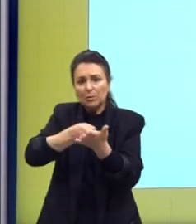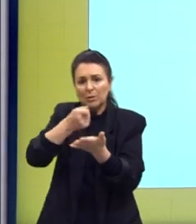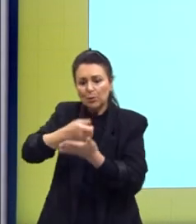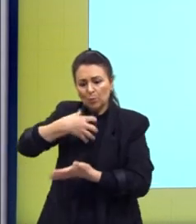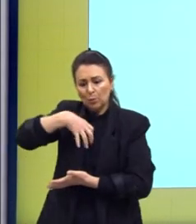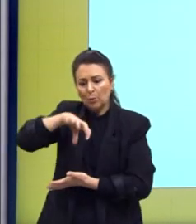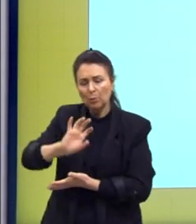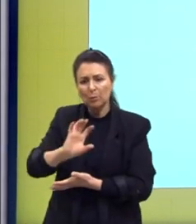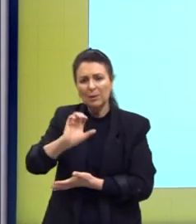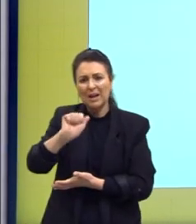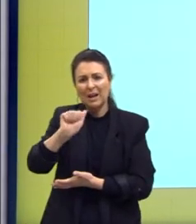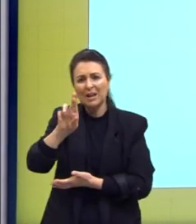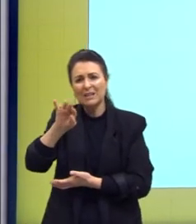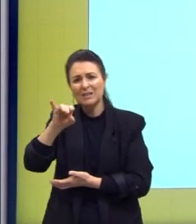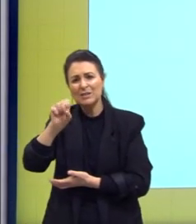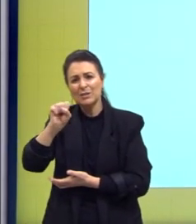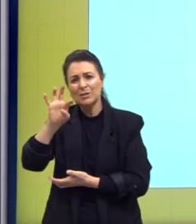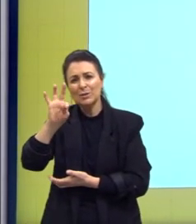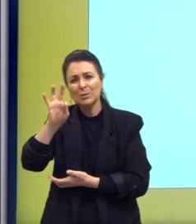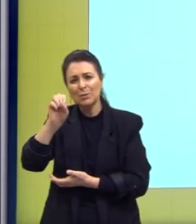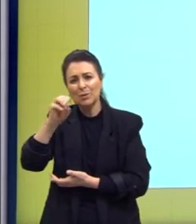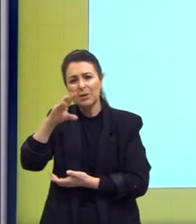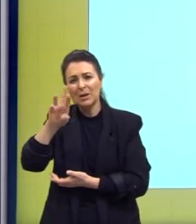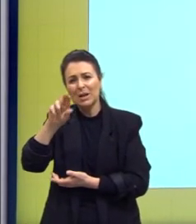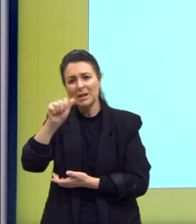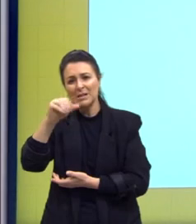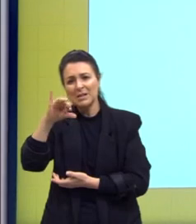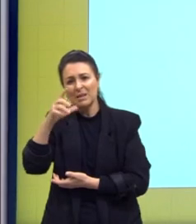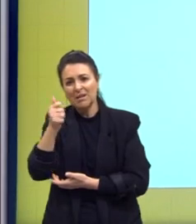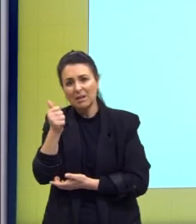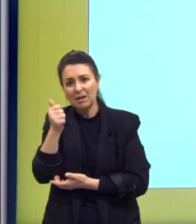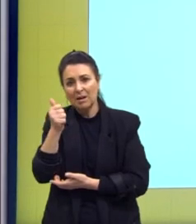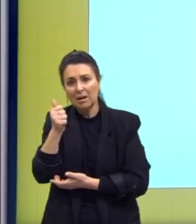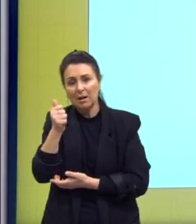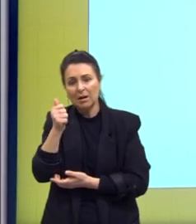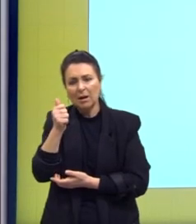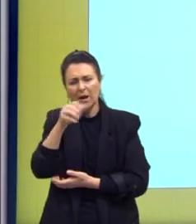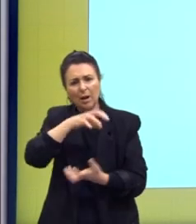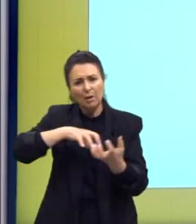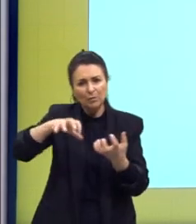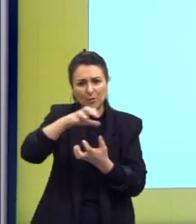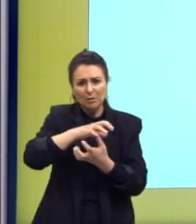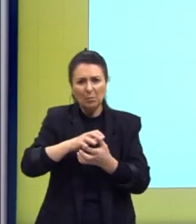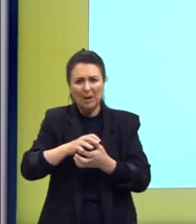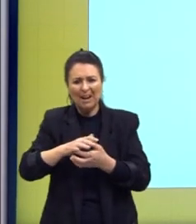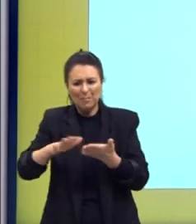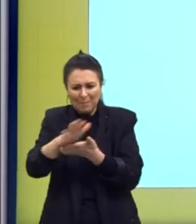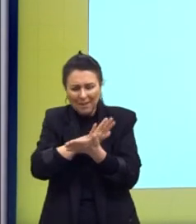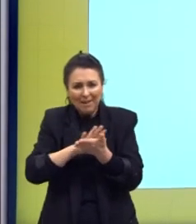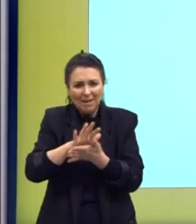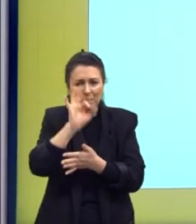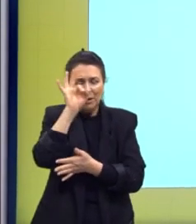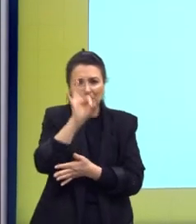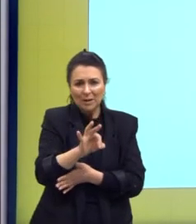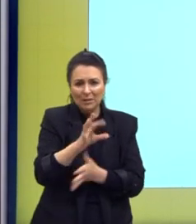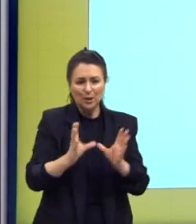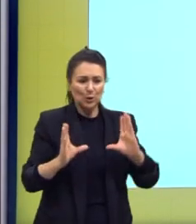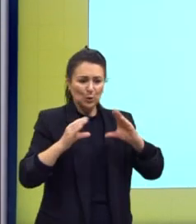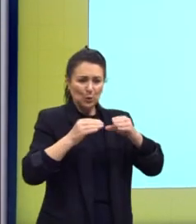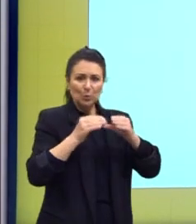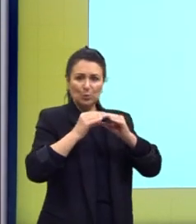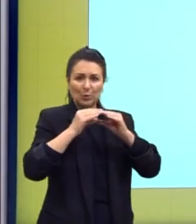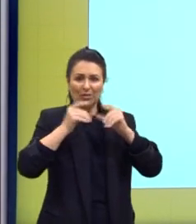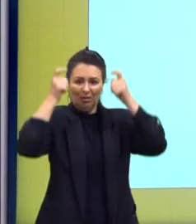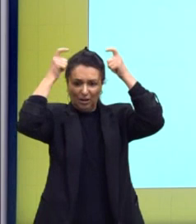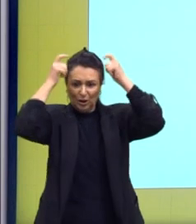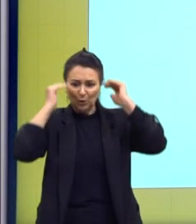contra eles o Cras ia né A Evolução Francesa foi feita exatamente para acabar com essa classe com excitamento dos